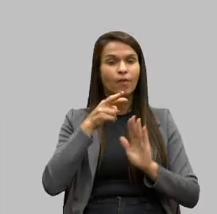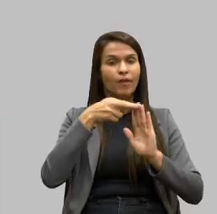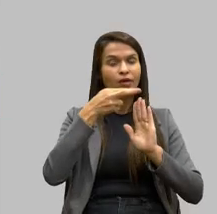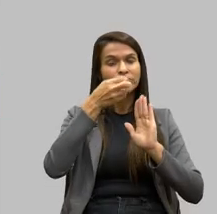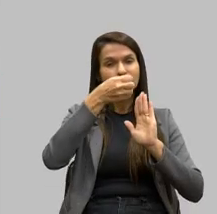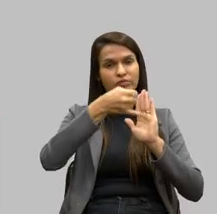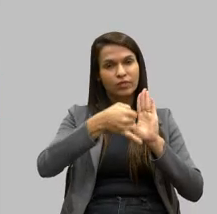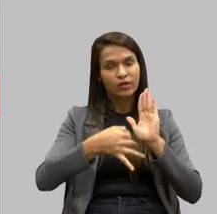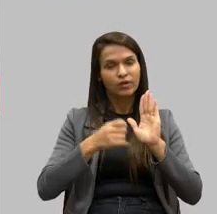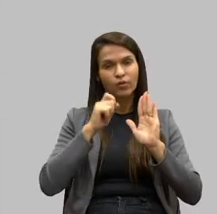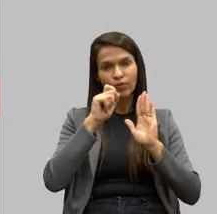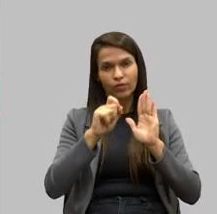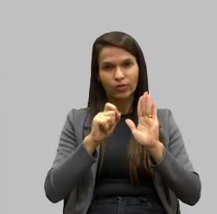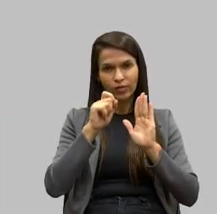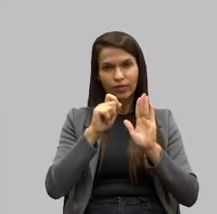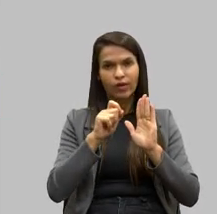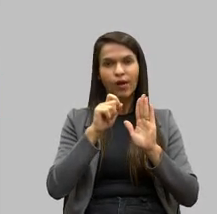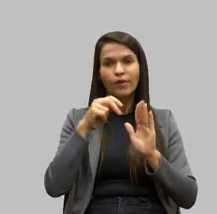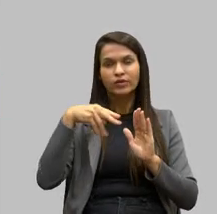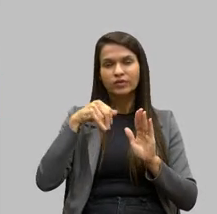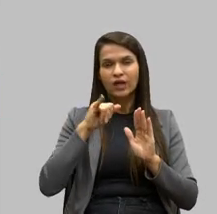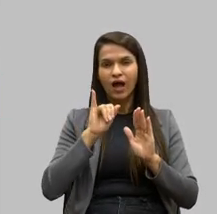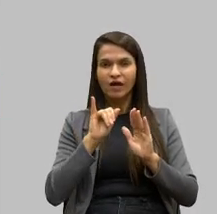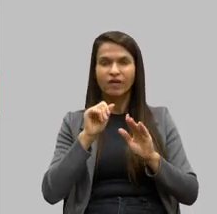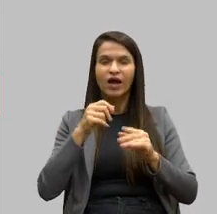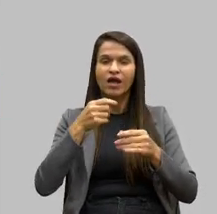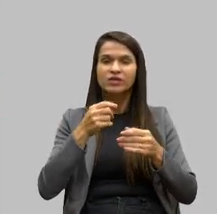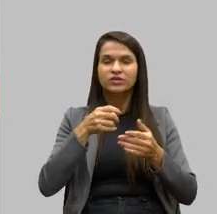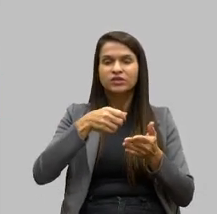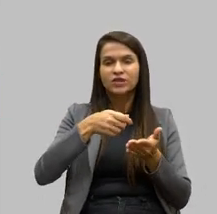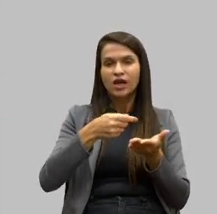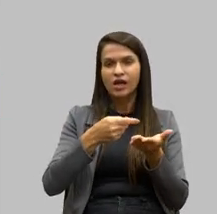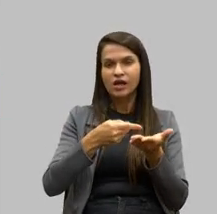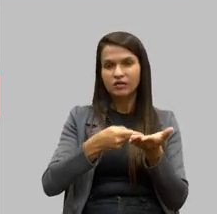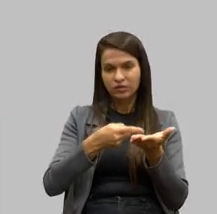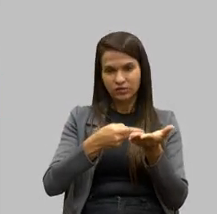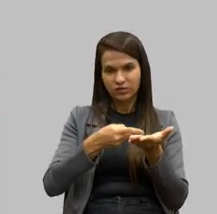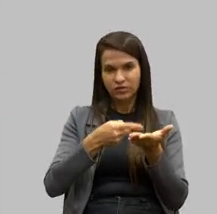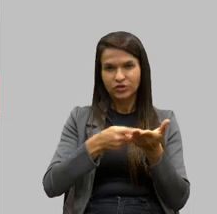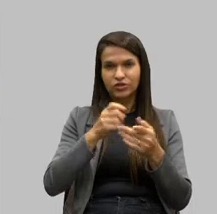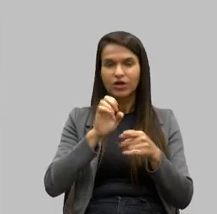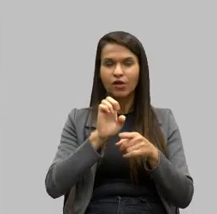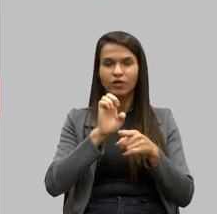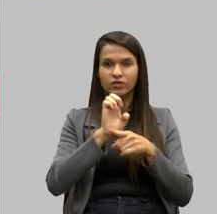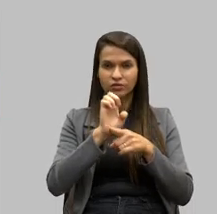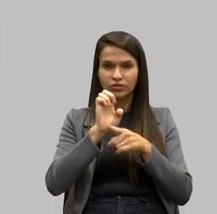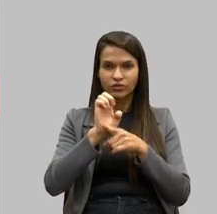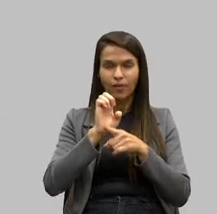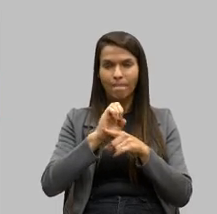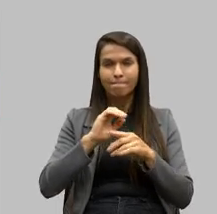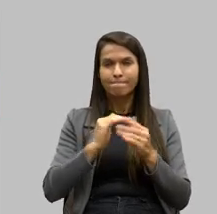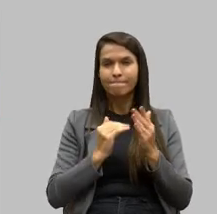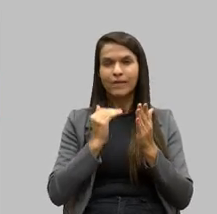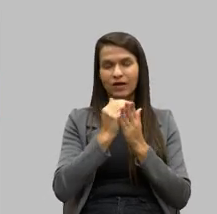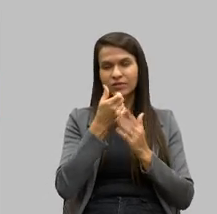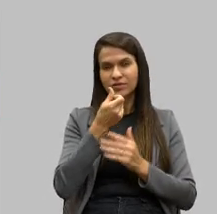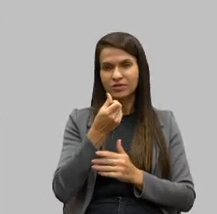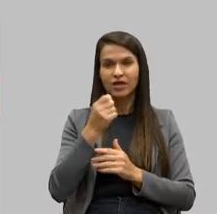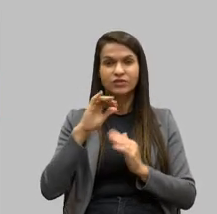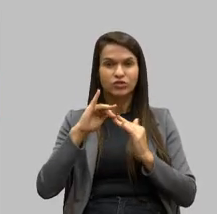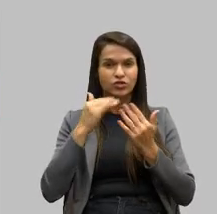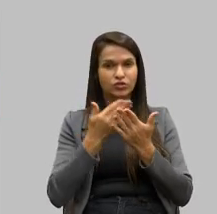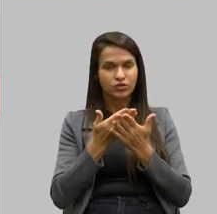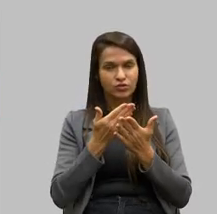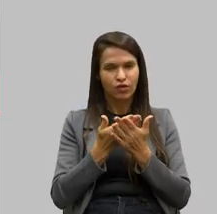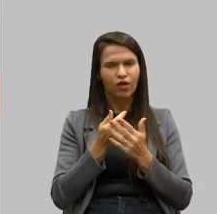que o NAI vai existir nas cidades que têm mais de seis escolas estaduais. E aí o senhor disse que está rodando muito, eu vejo pelas